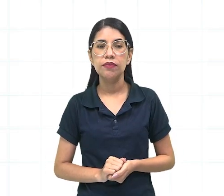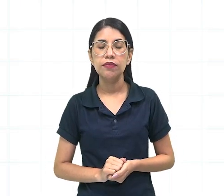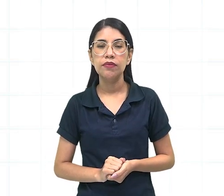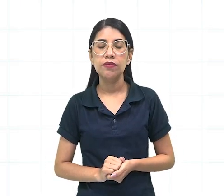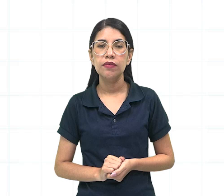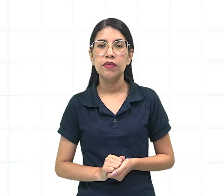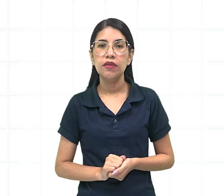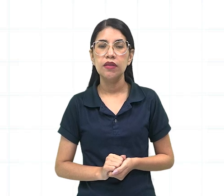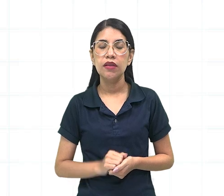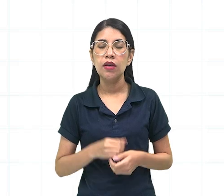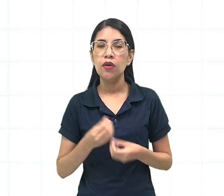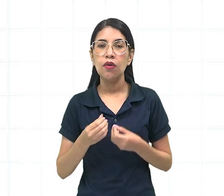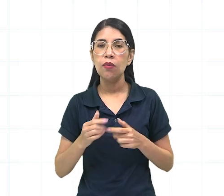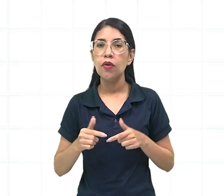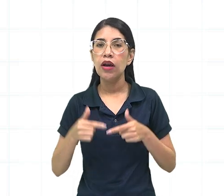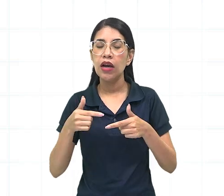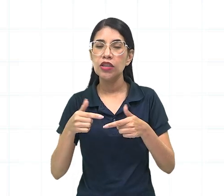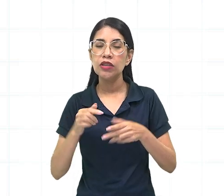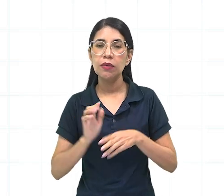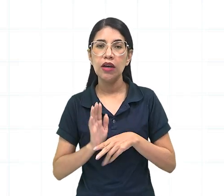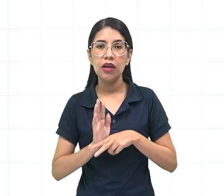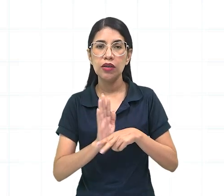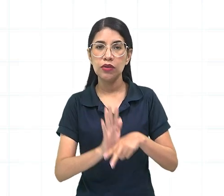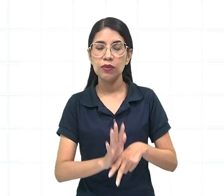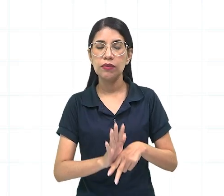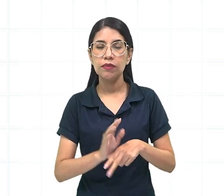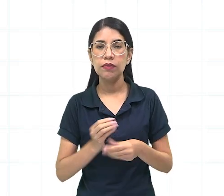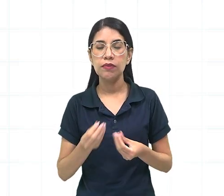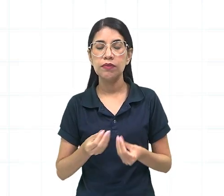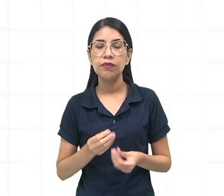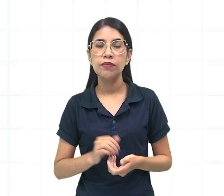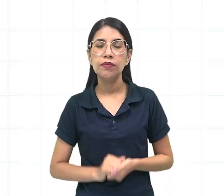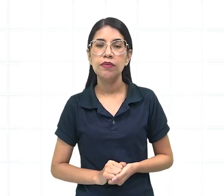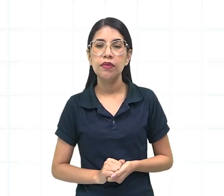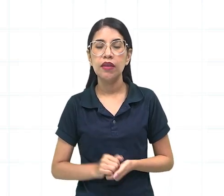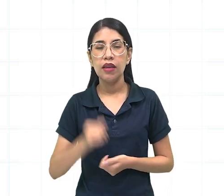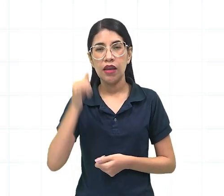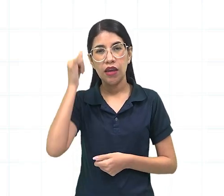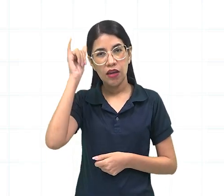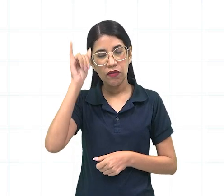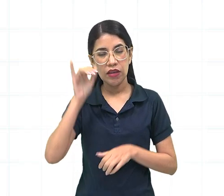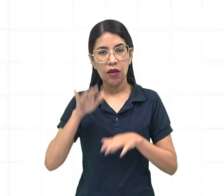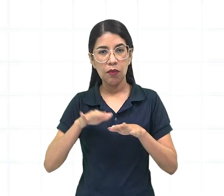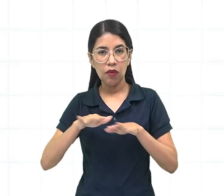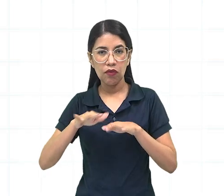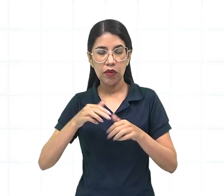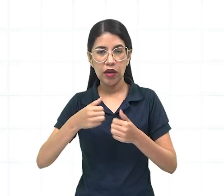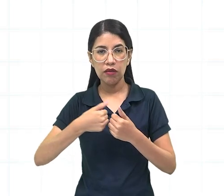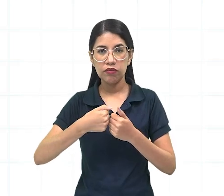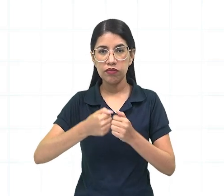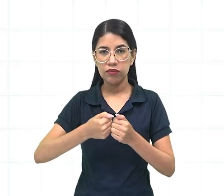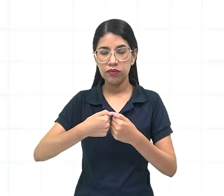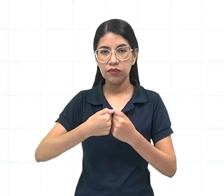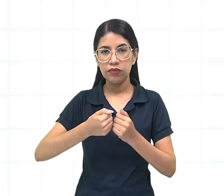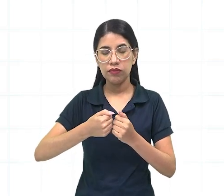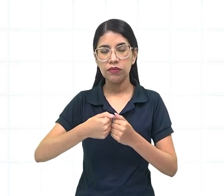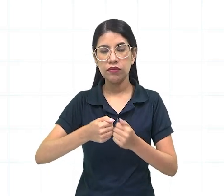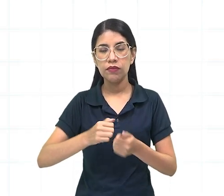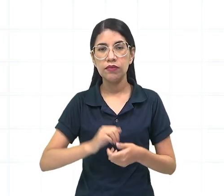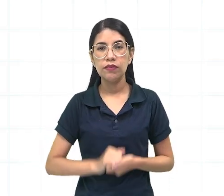as atitudes de primeiros socorros que deve-se usar? Evitar movimentar a articulação